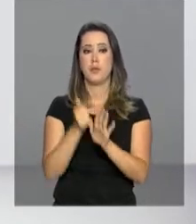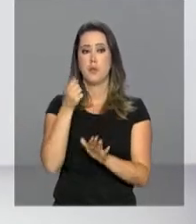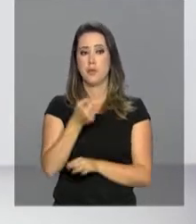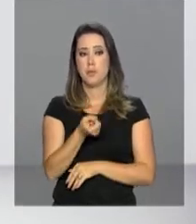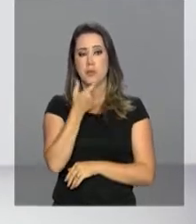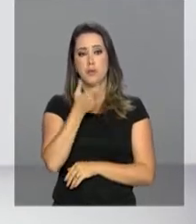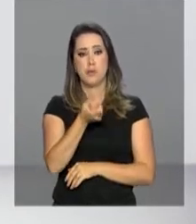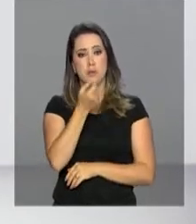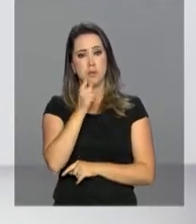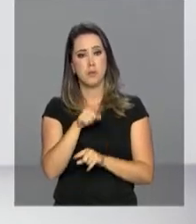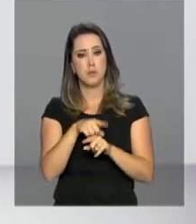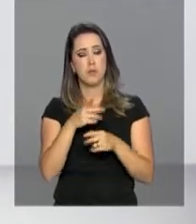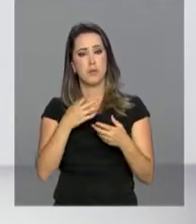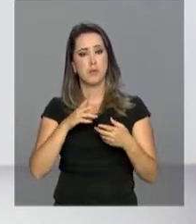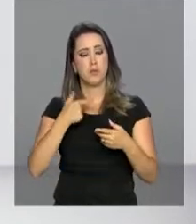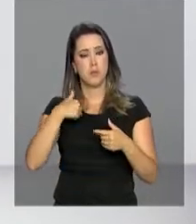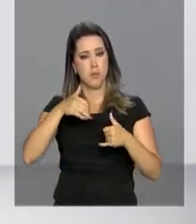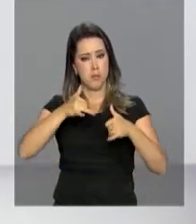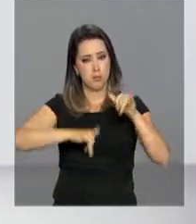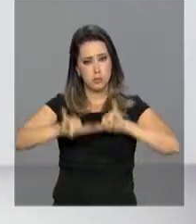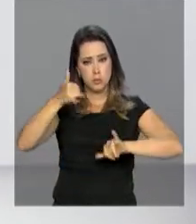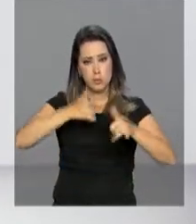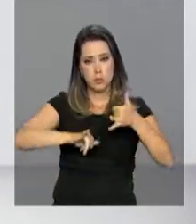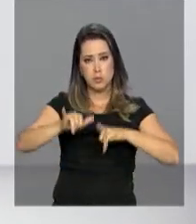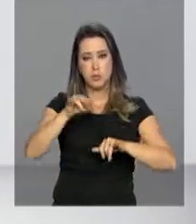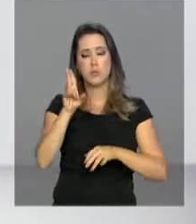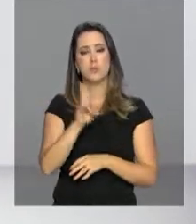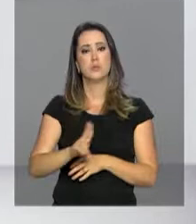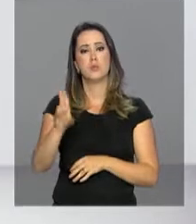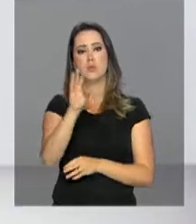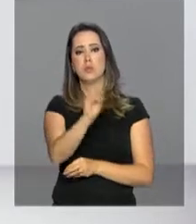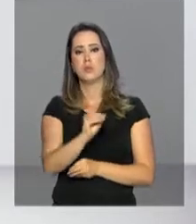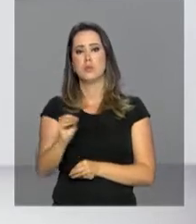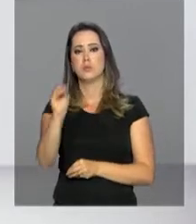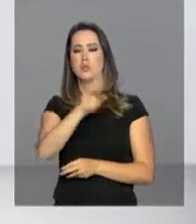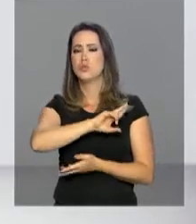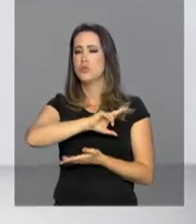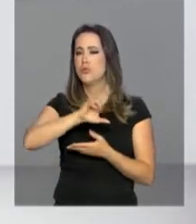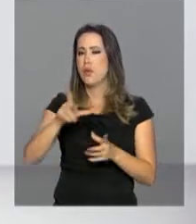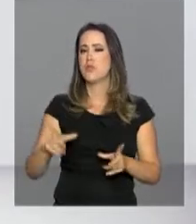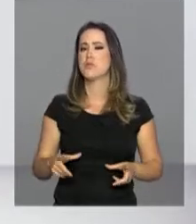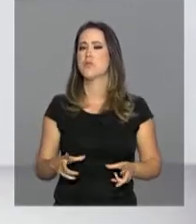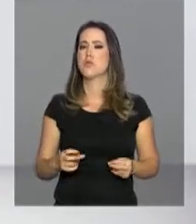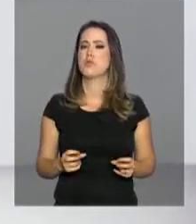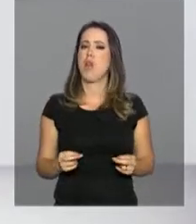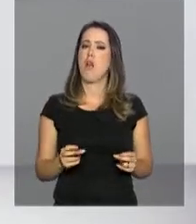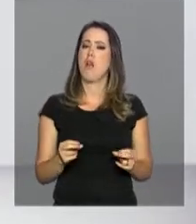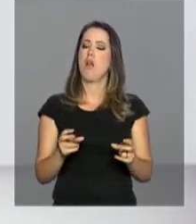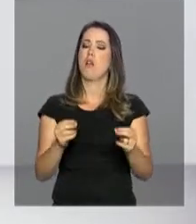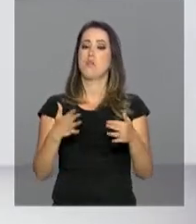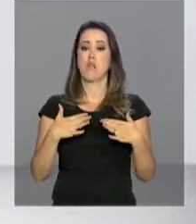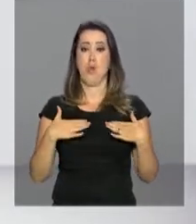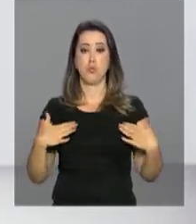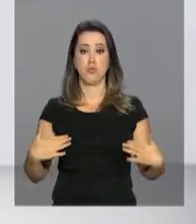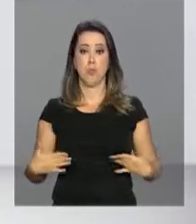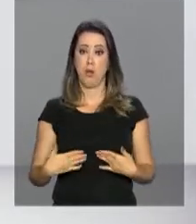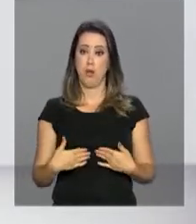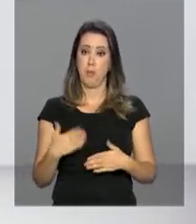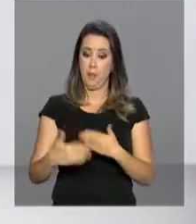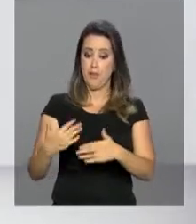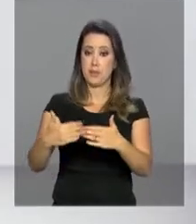com a substância é ver o limo usada para o tratamento de vários tipos de câncer como o de mama avançado